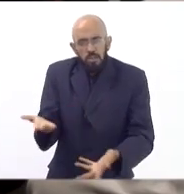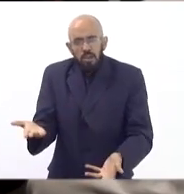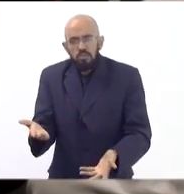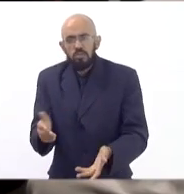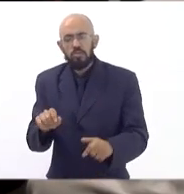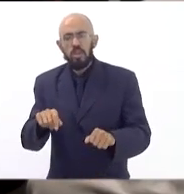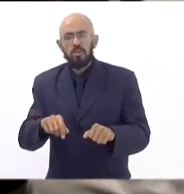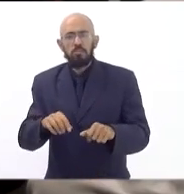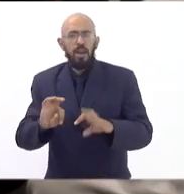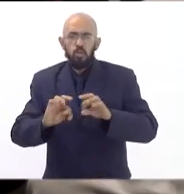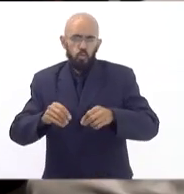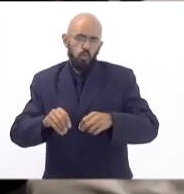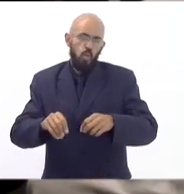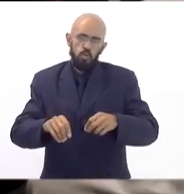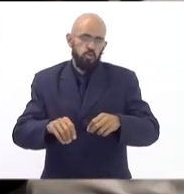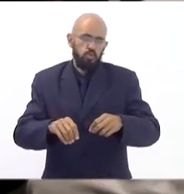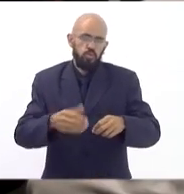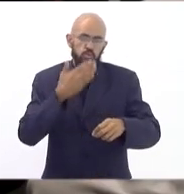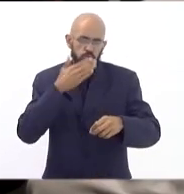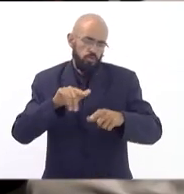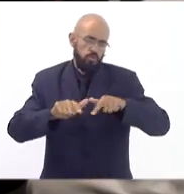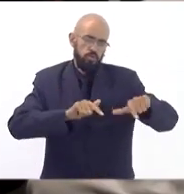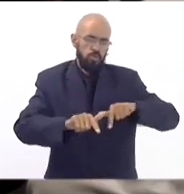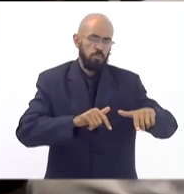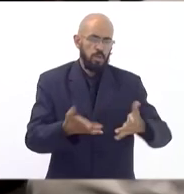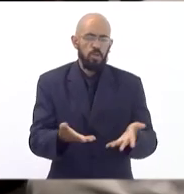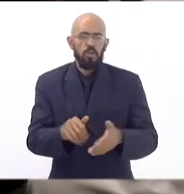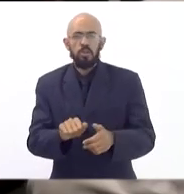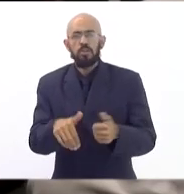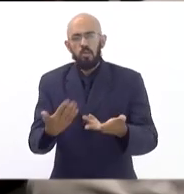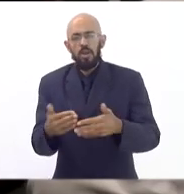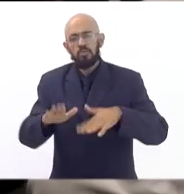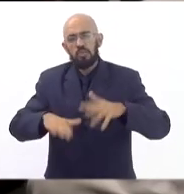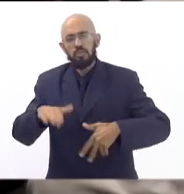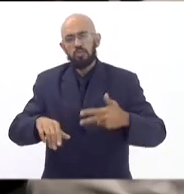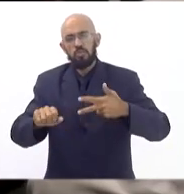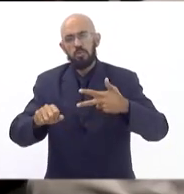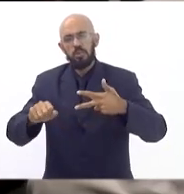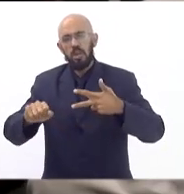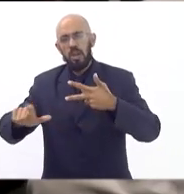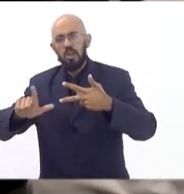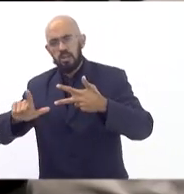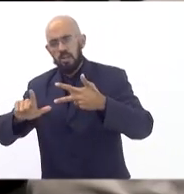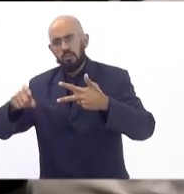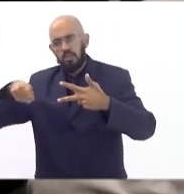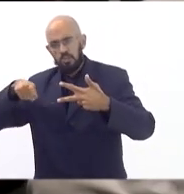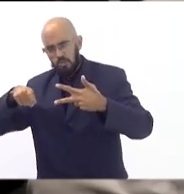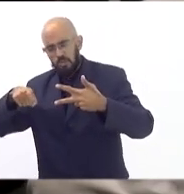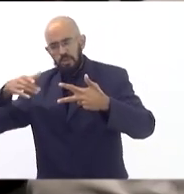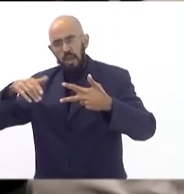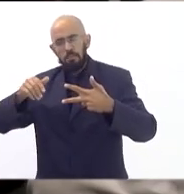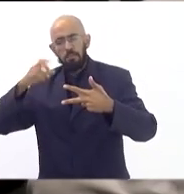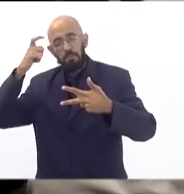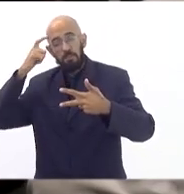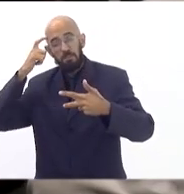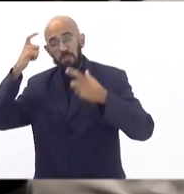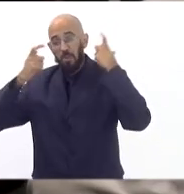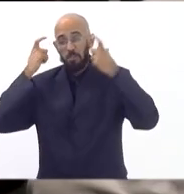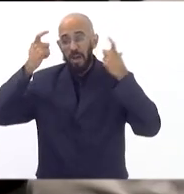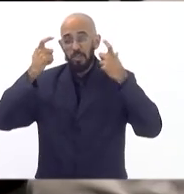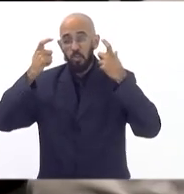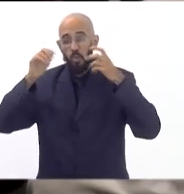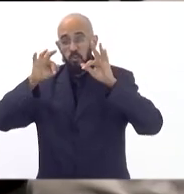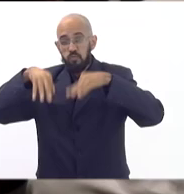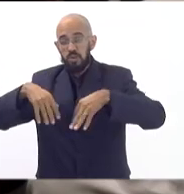vezes o poder executivo legislativo e etc e tá muito preocupada com o Finn porque aonde tem